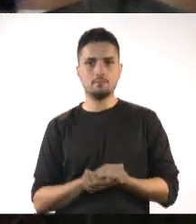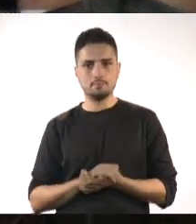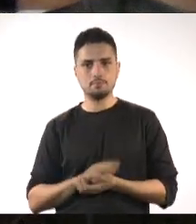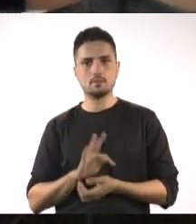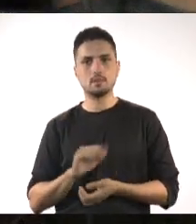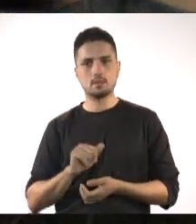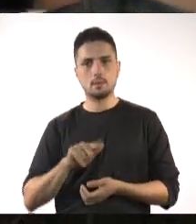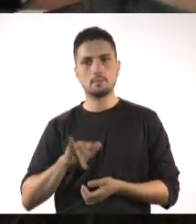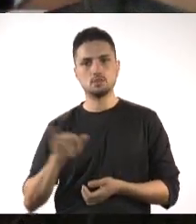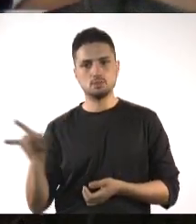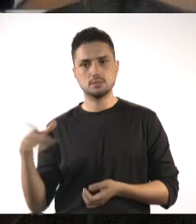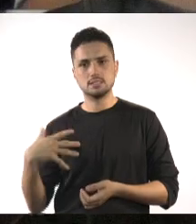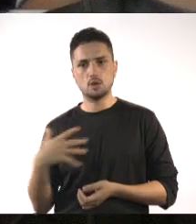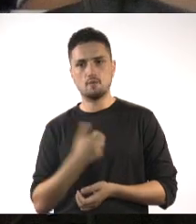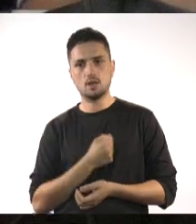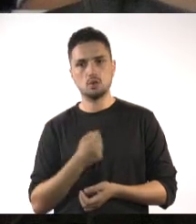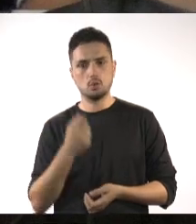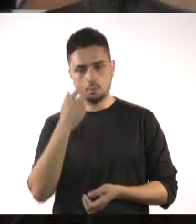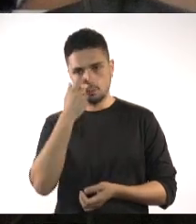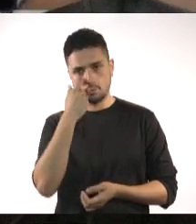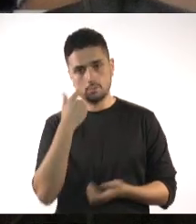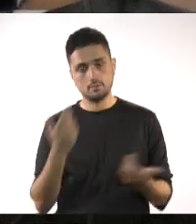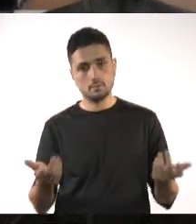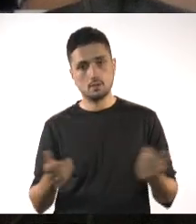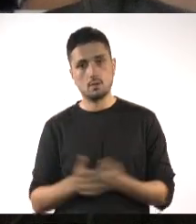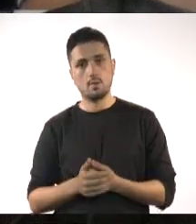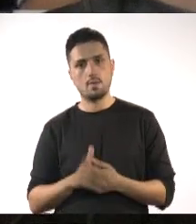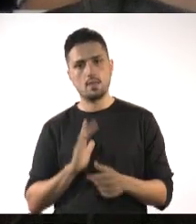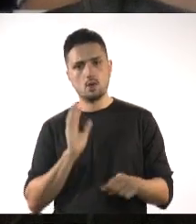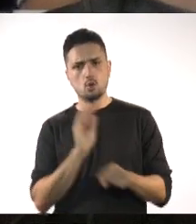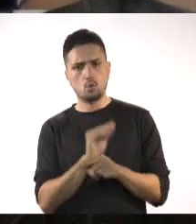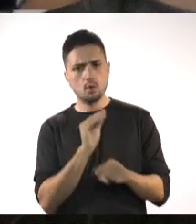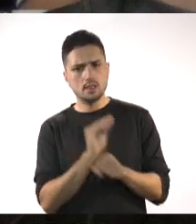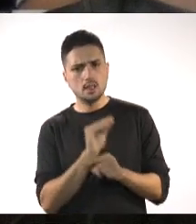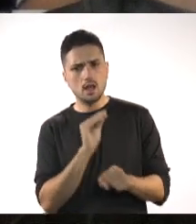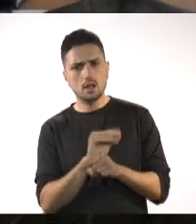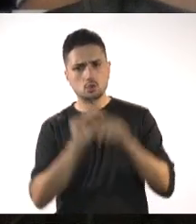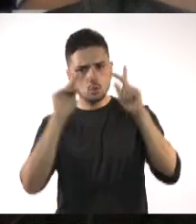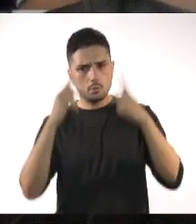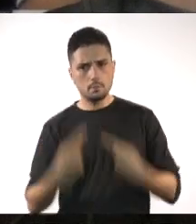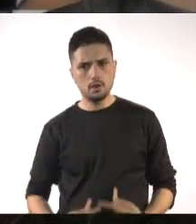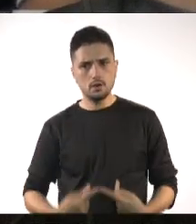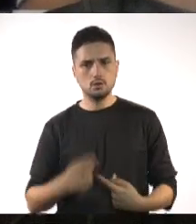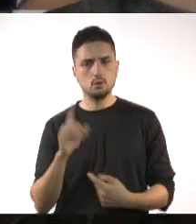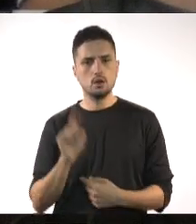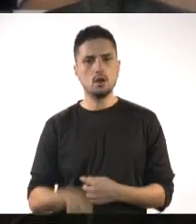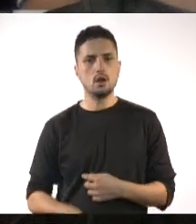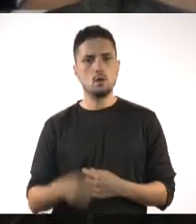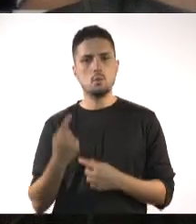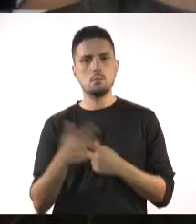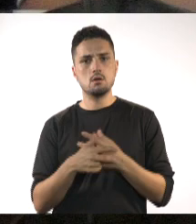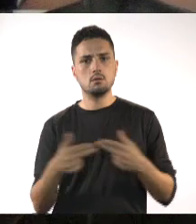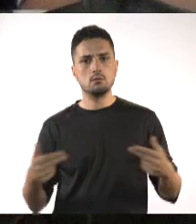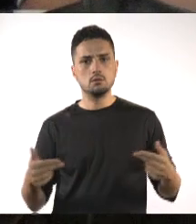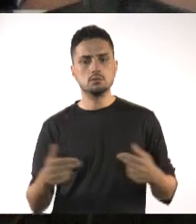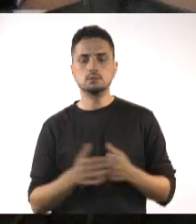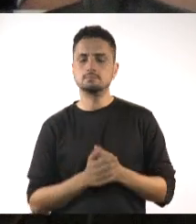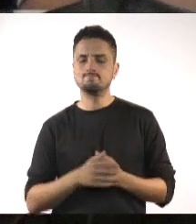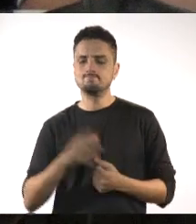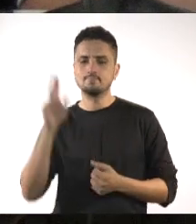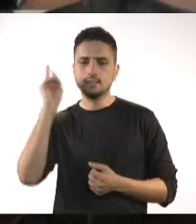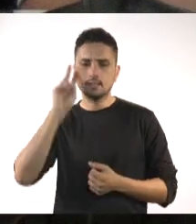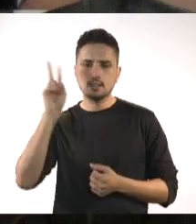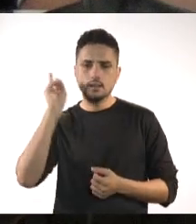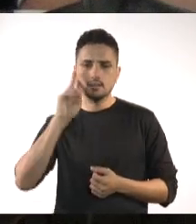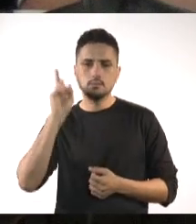Itapajipe. Então, assim, esse cuidar humano é algo que nos remete